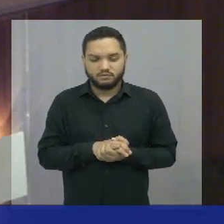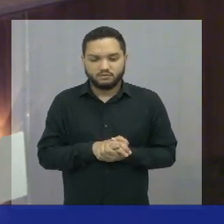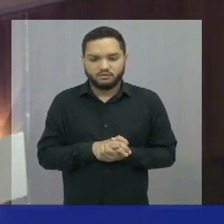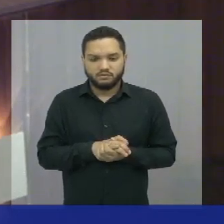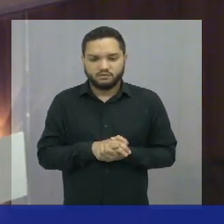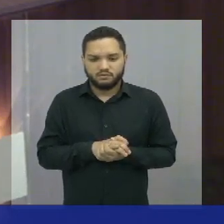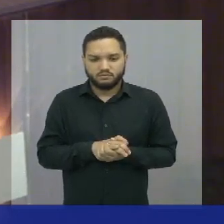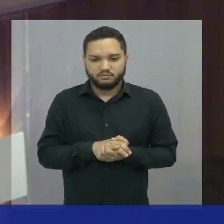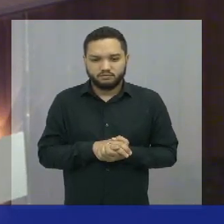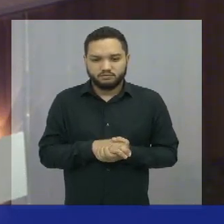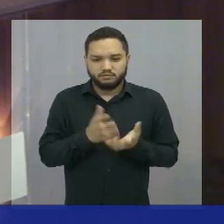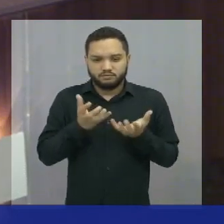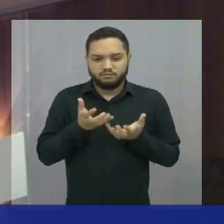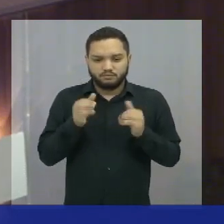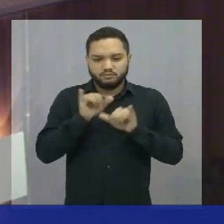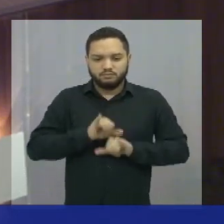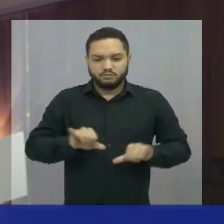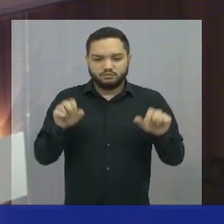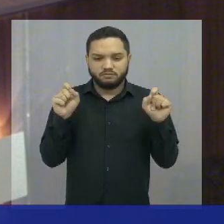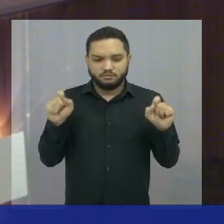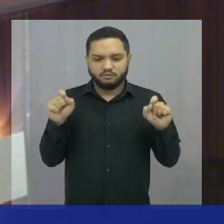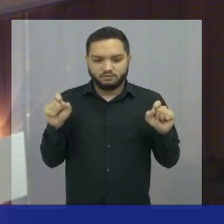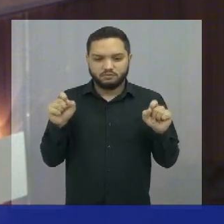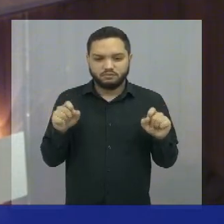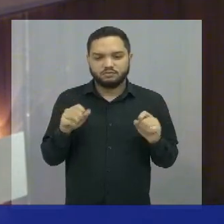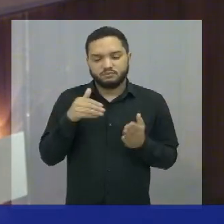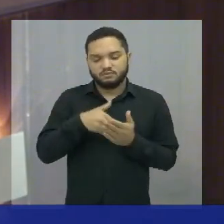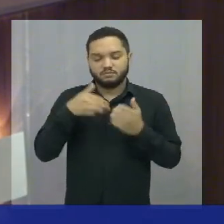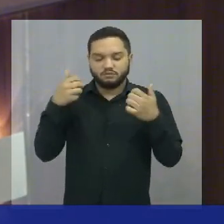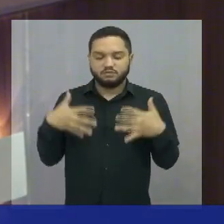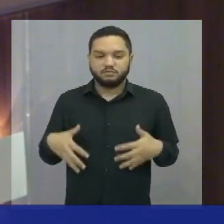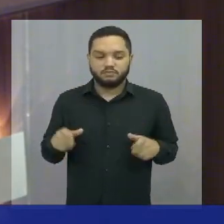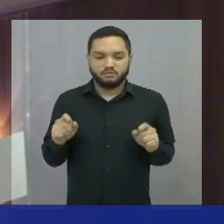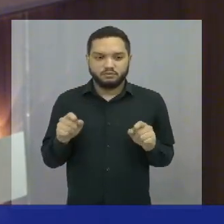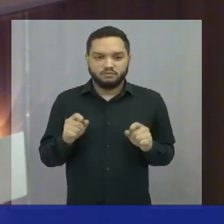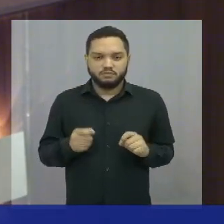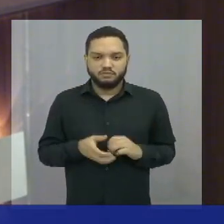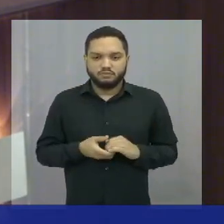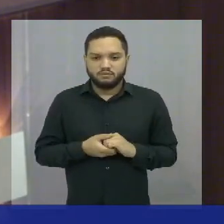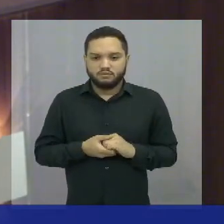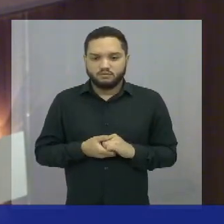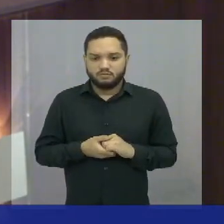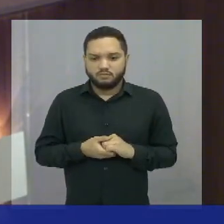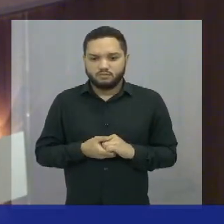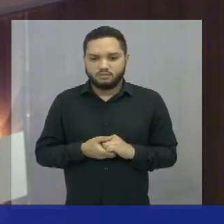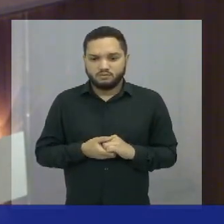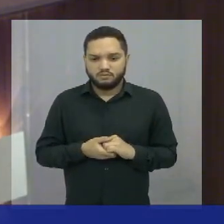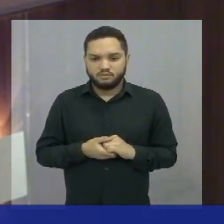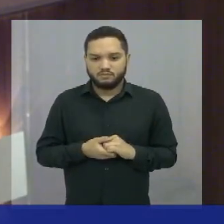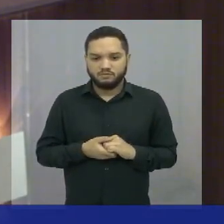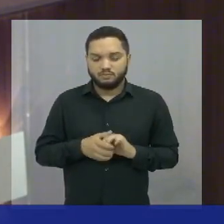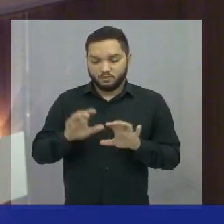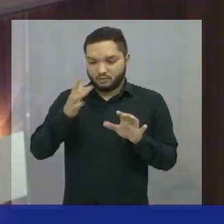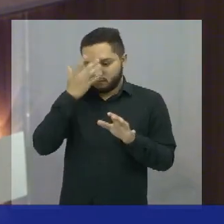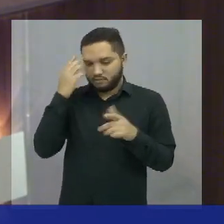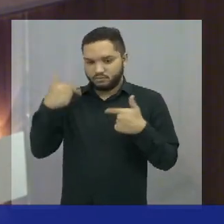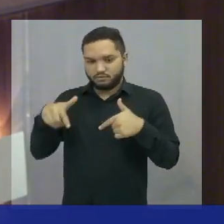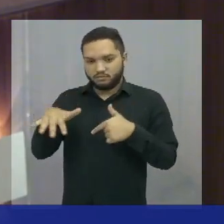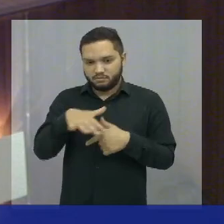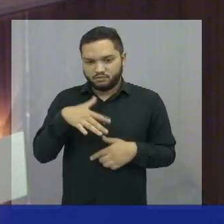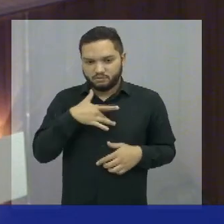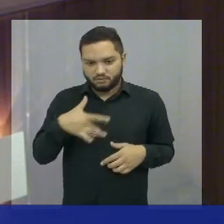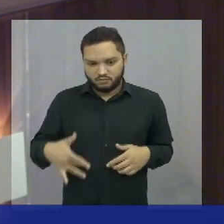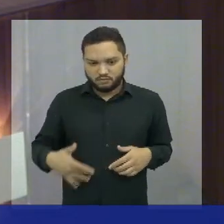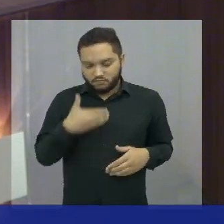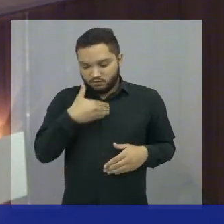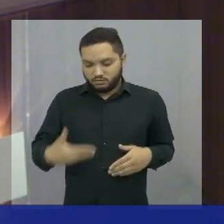Eu quero dizer, a bem da verdade, e concluo aqui, que o servidor público municipal